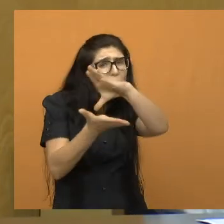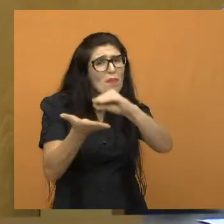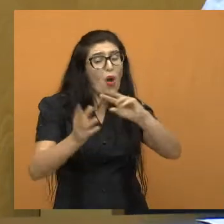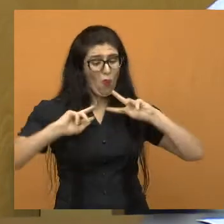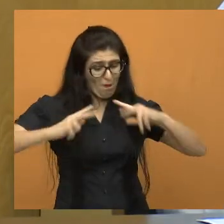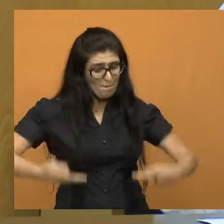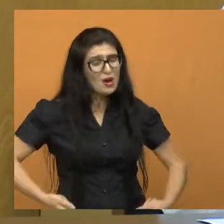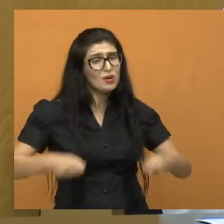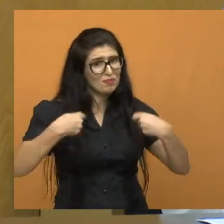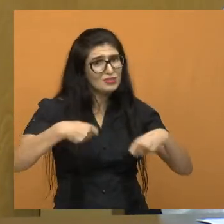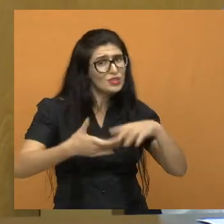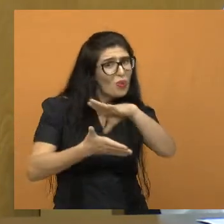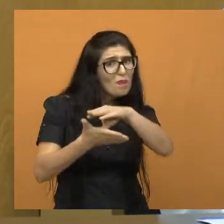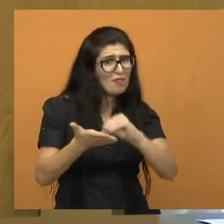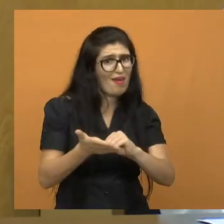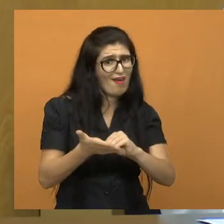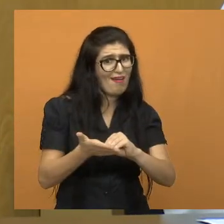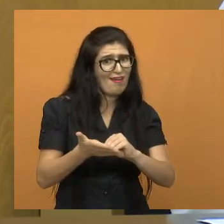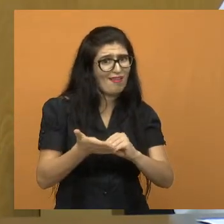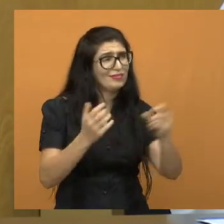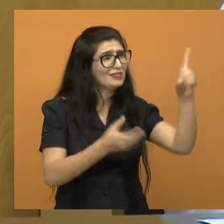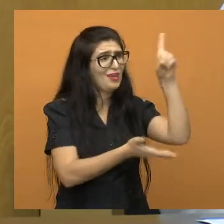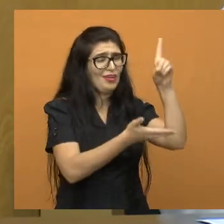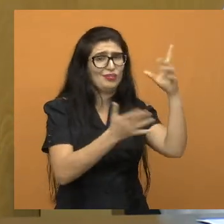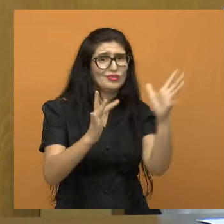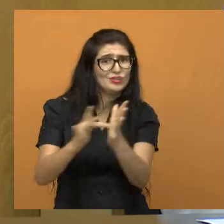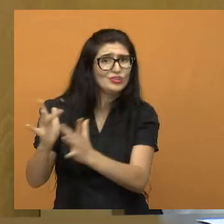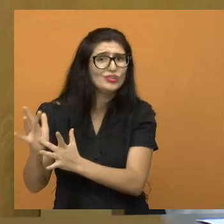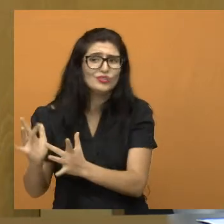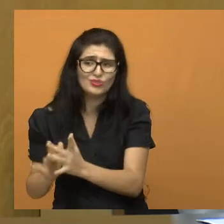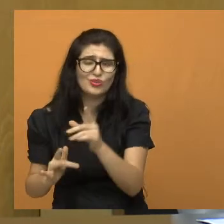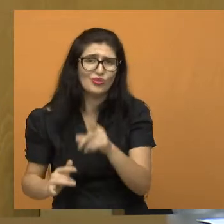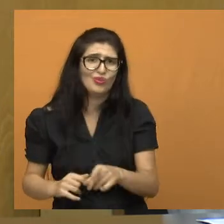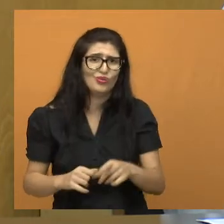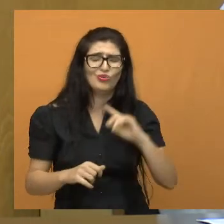ele falou, vós podeis fazer coisas maiores do que eu faço.